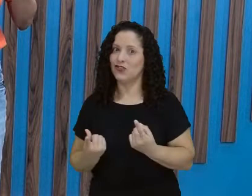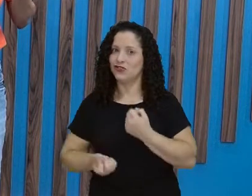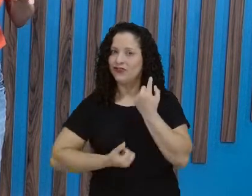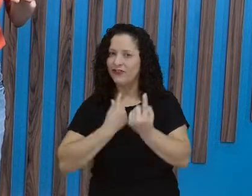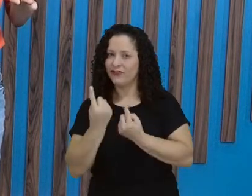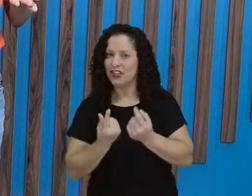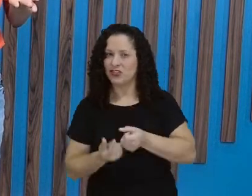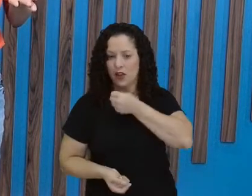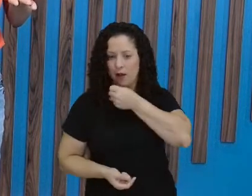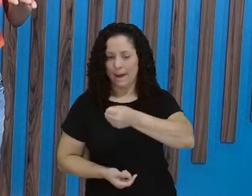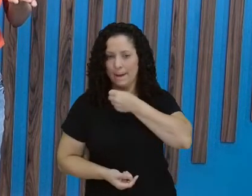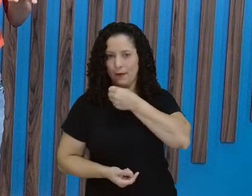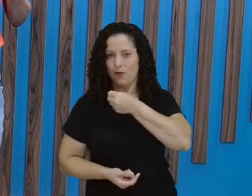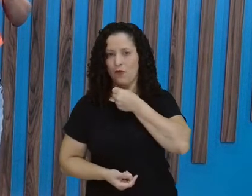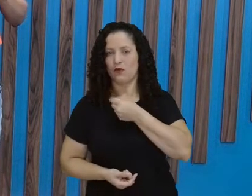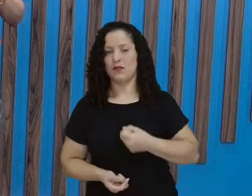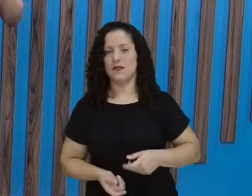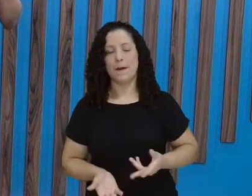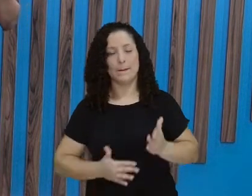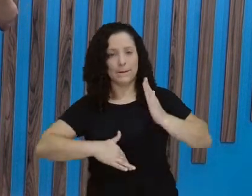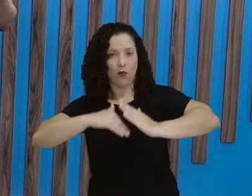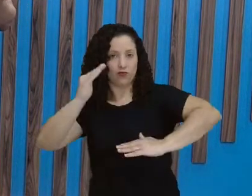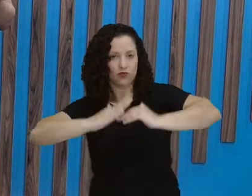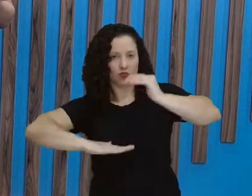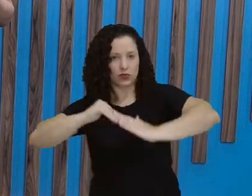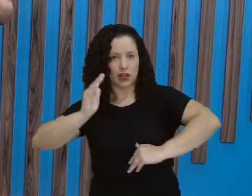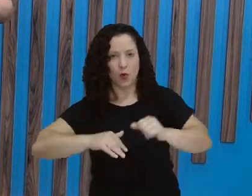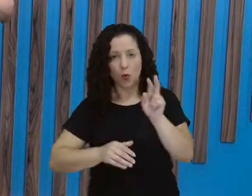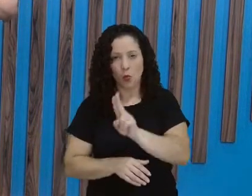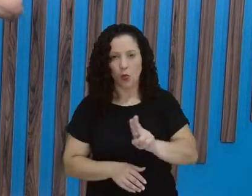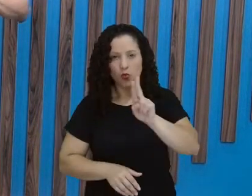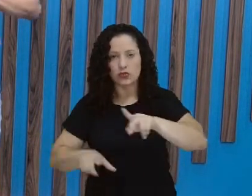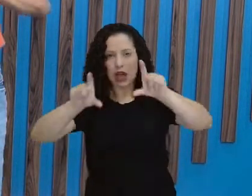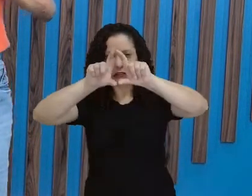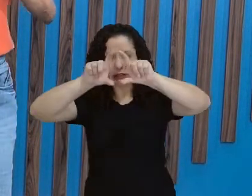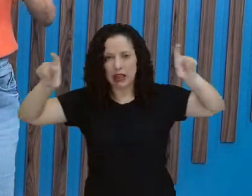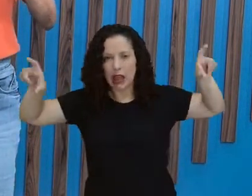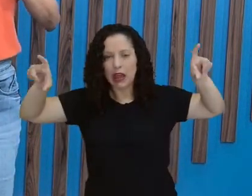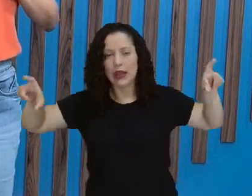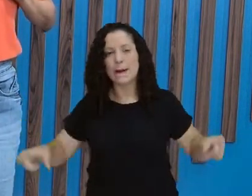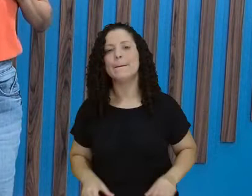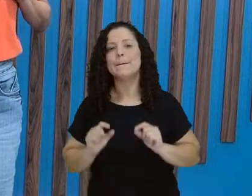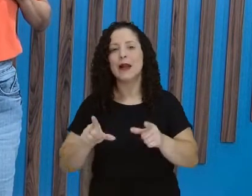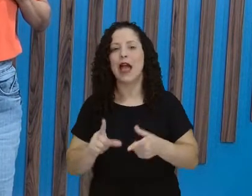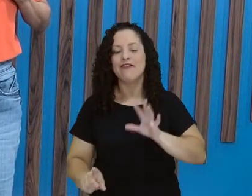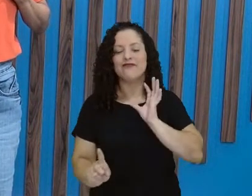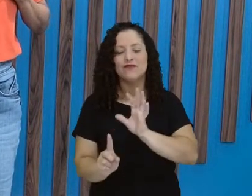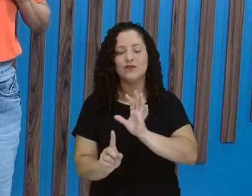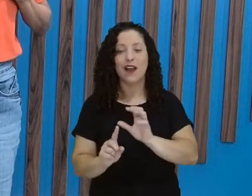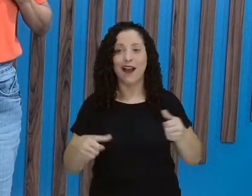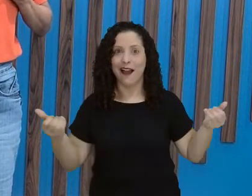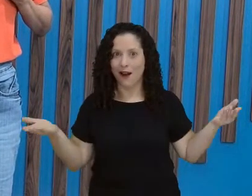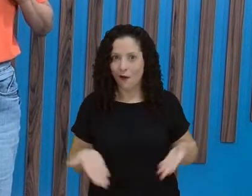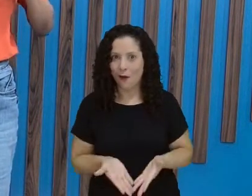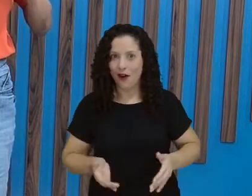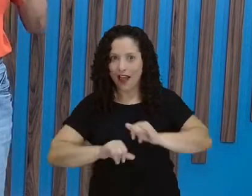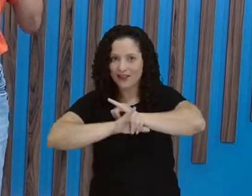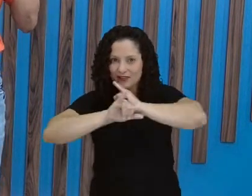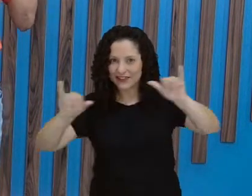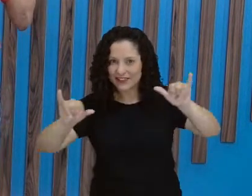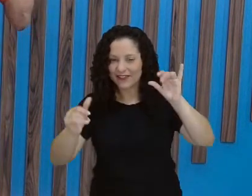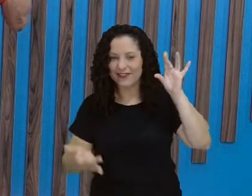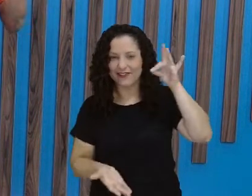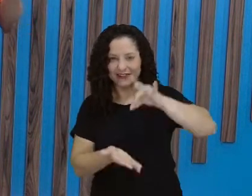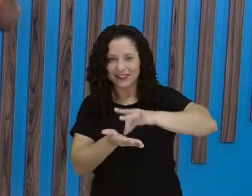eles usam esse recurso para enfeitar a notícia. Agora eu tenho uma notícia verdadeira que vocês